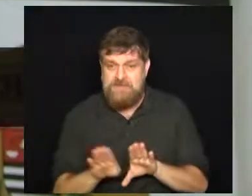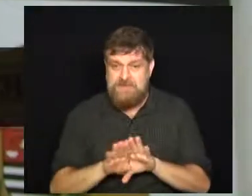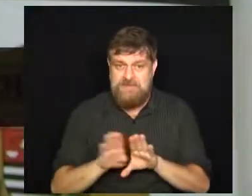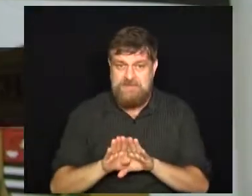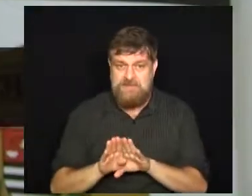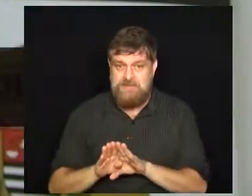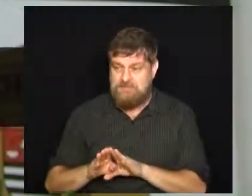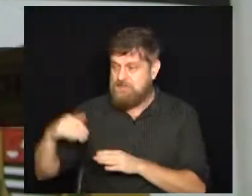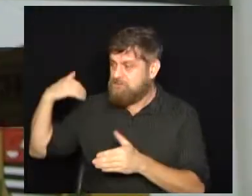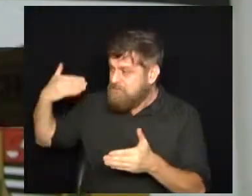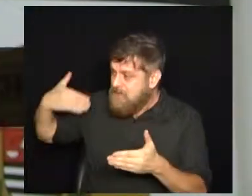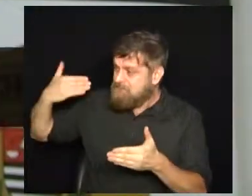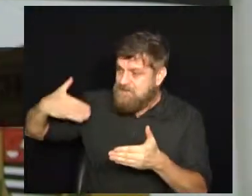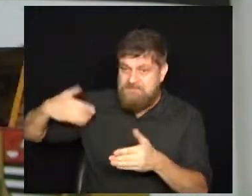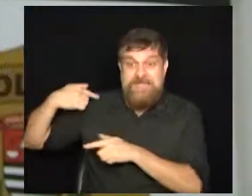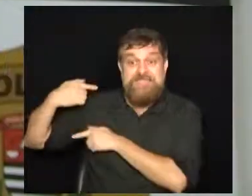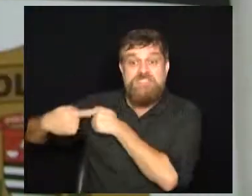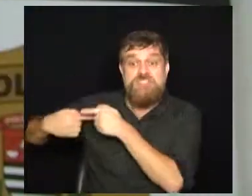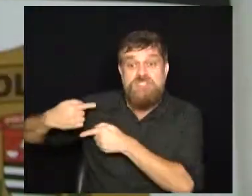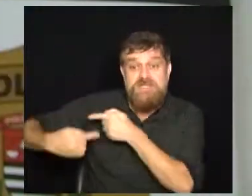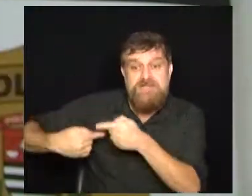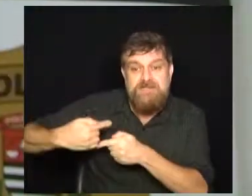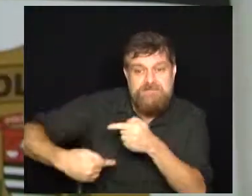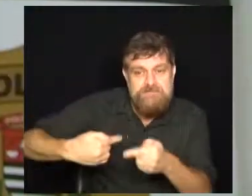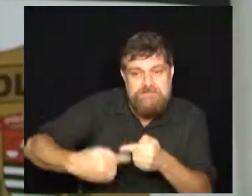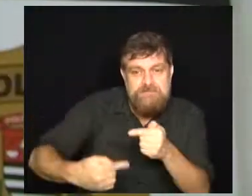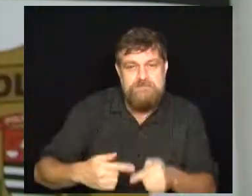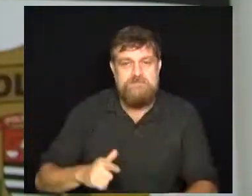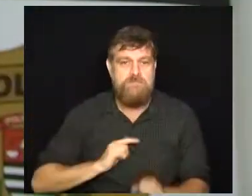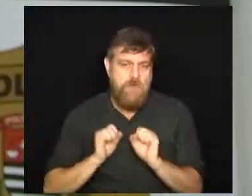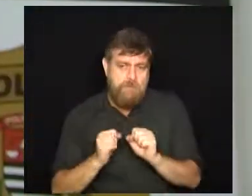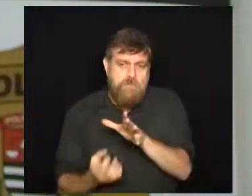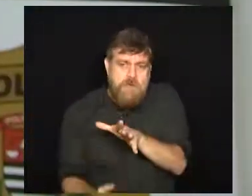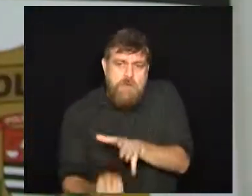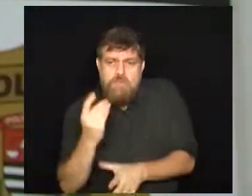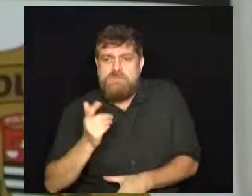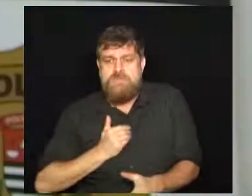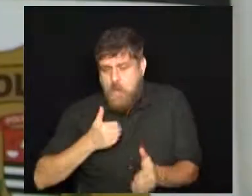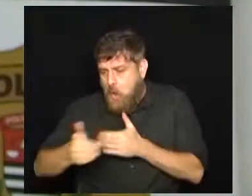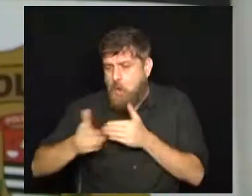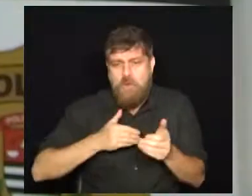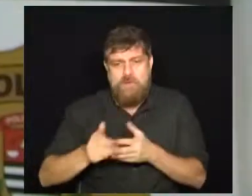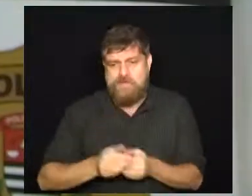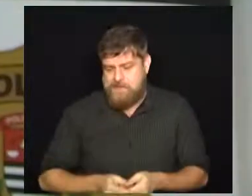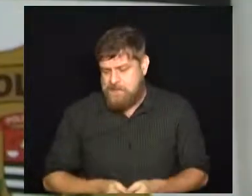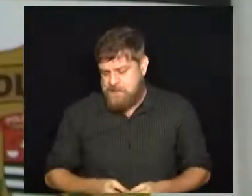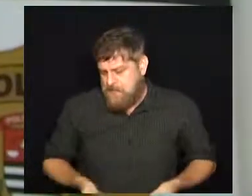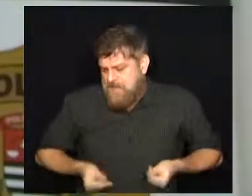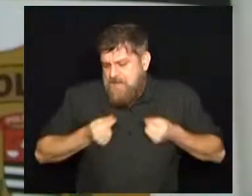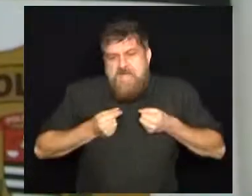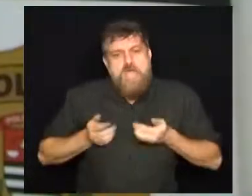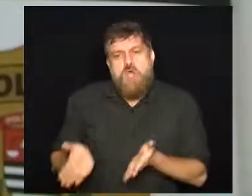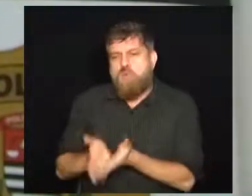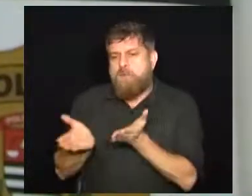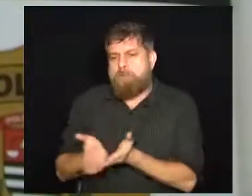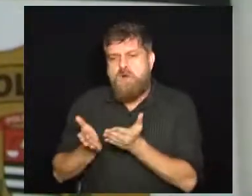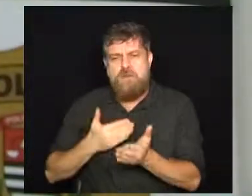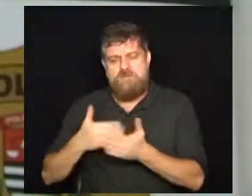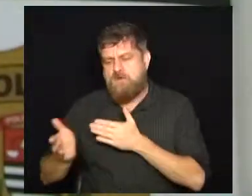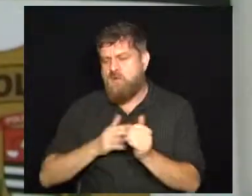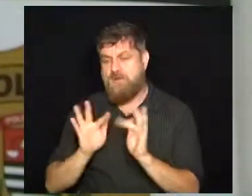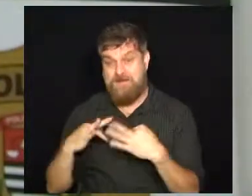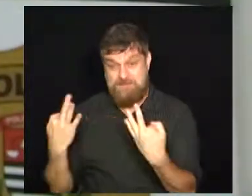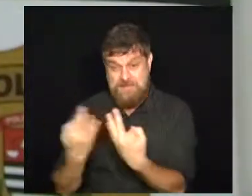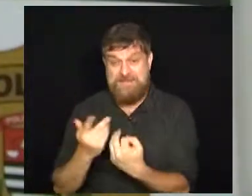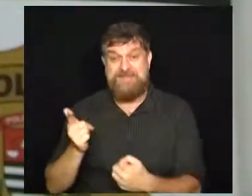comportamento repetido por parte daquele autor. Então, assim, pode atingir qualquer classe social e qualquer família, desde que exista